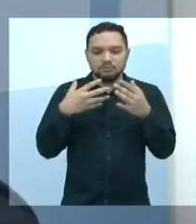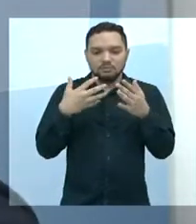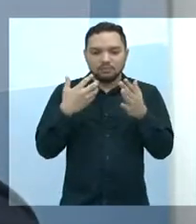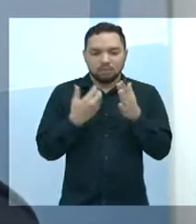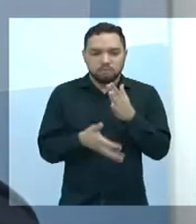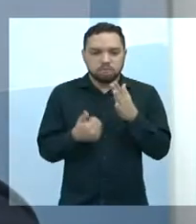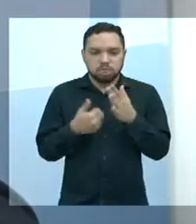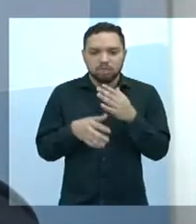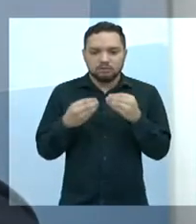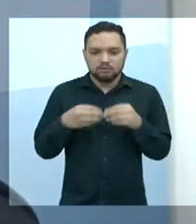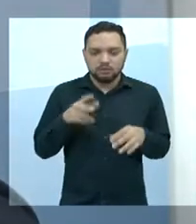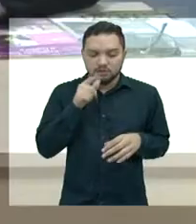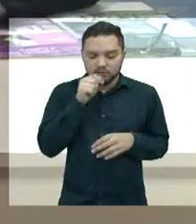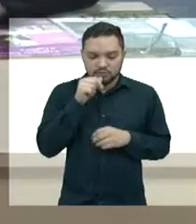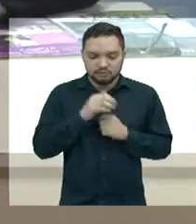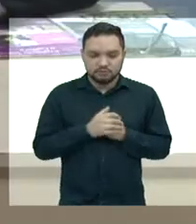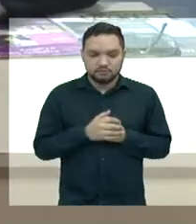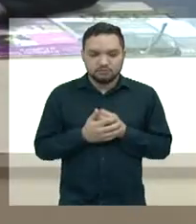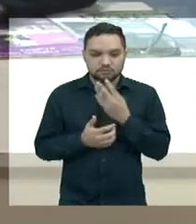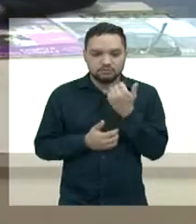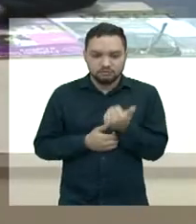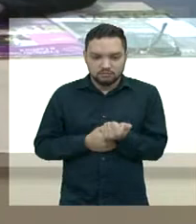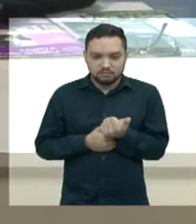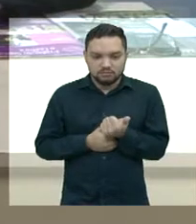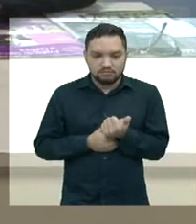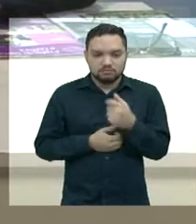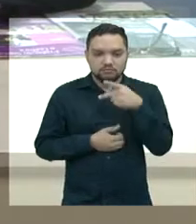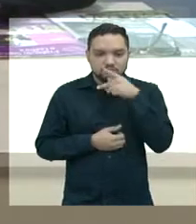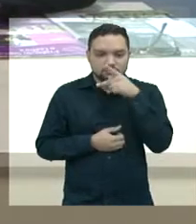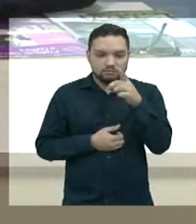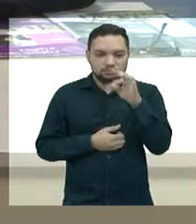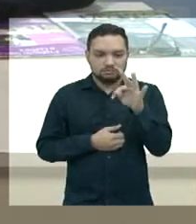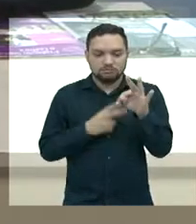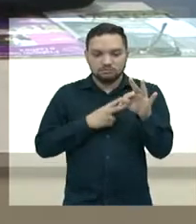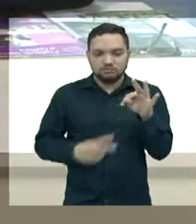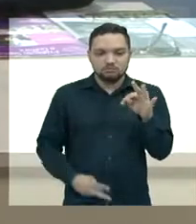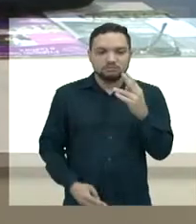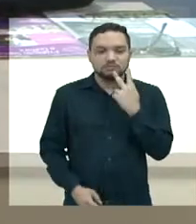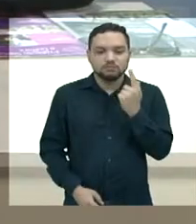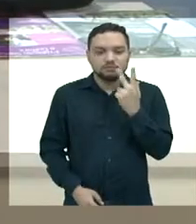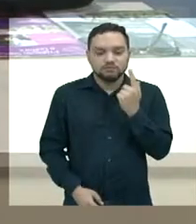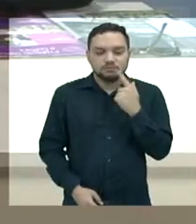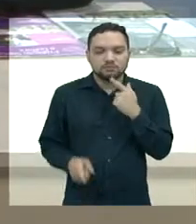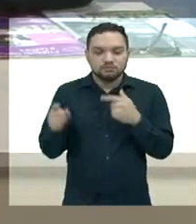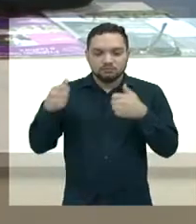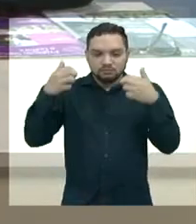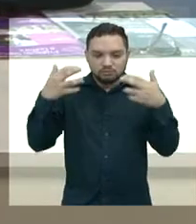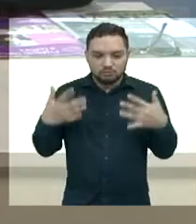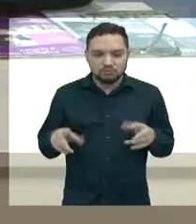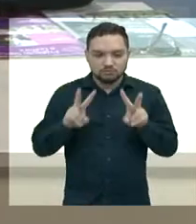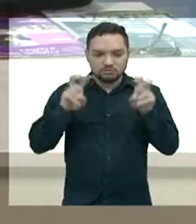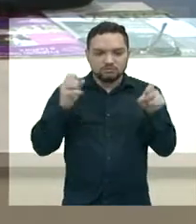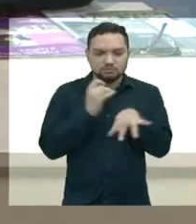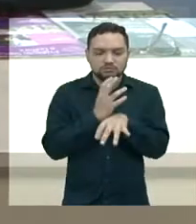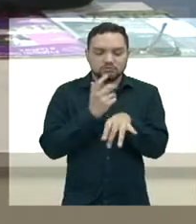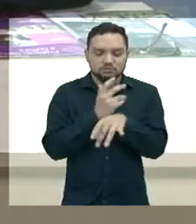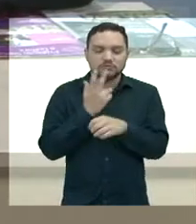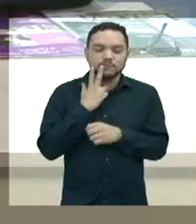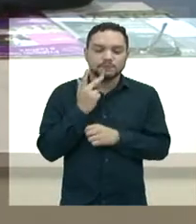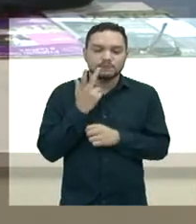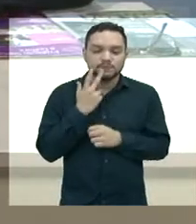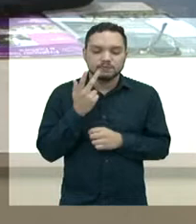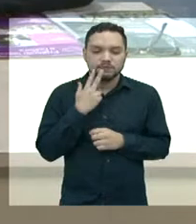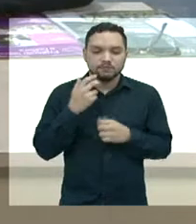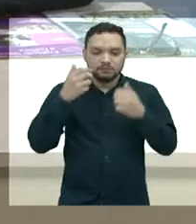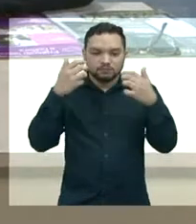aí. Muito bem, vereador Joaquim Rocha, do PDT de Fortaleza, que falou sobre a cidade de Fortaleza, um